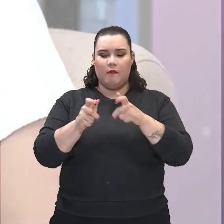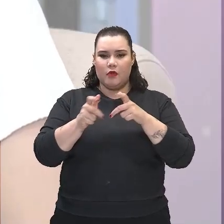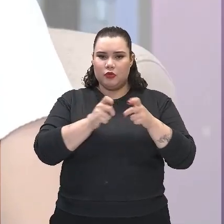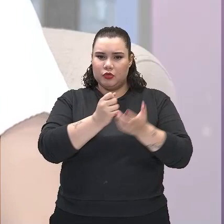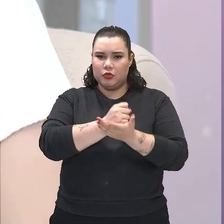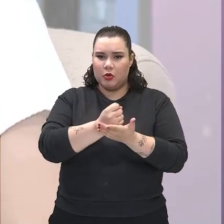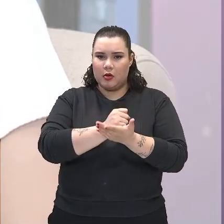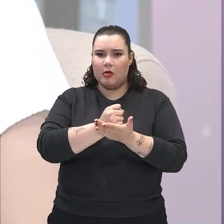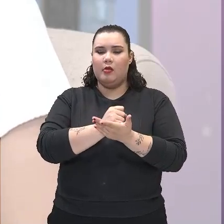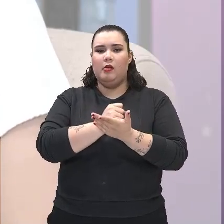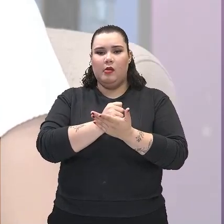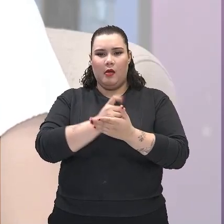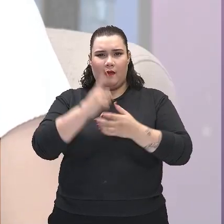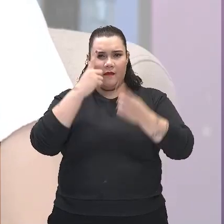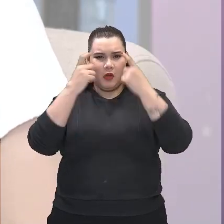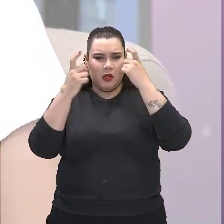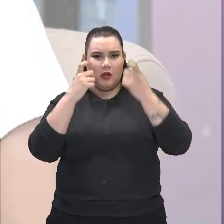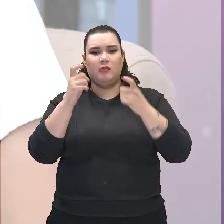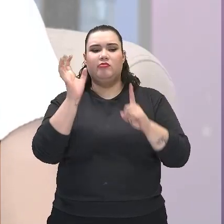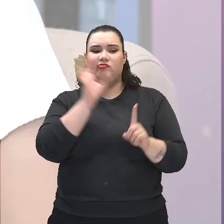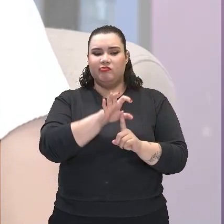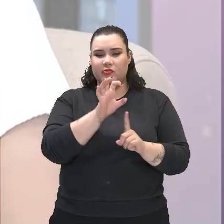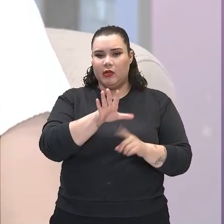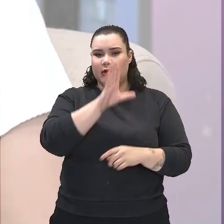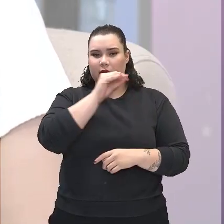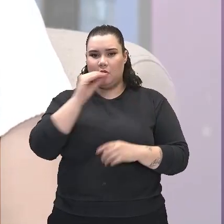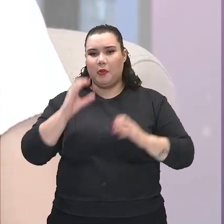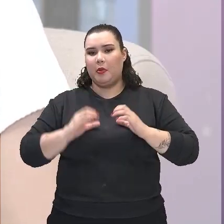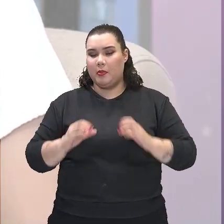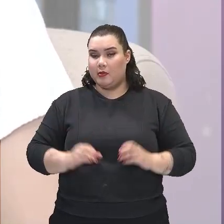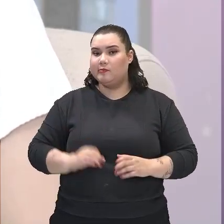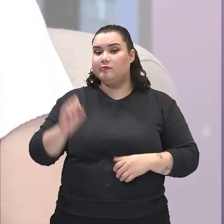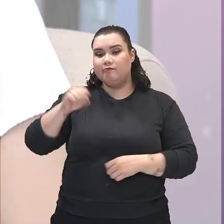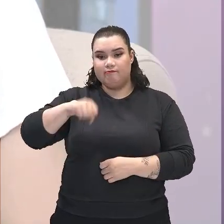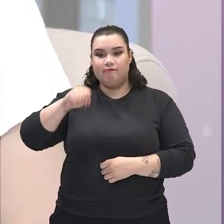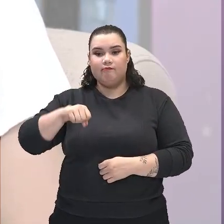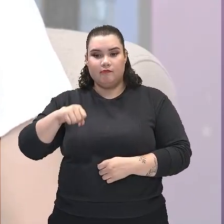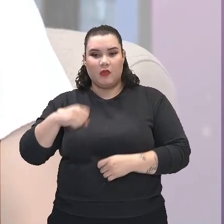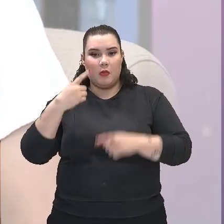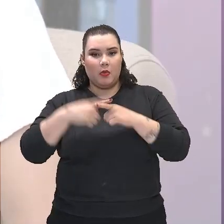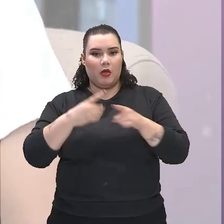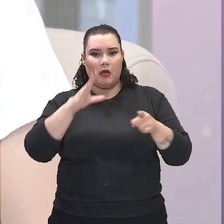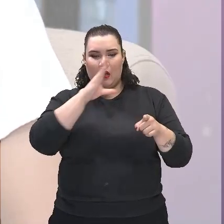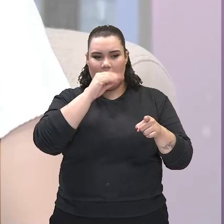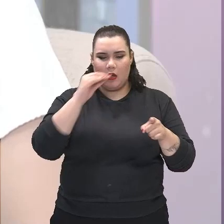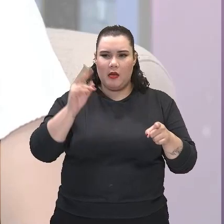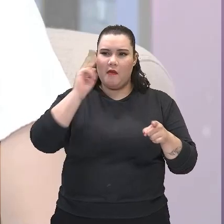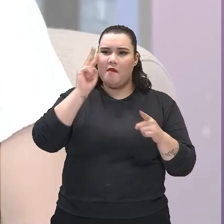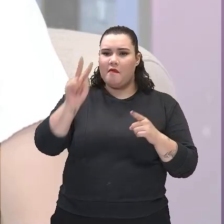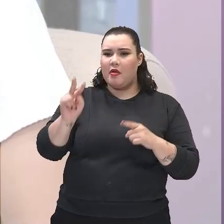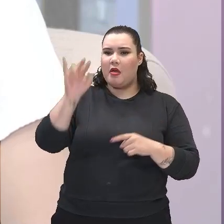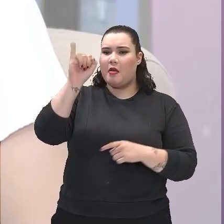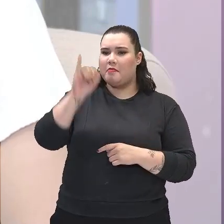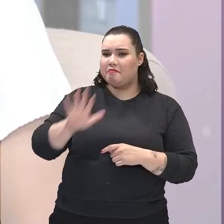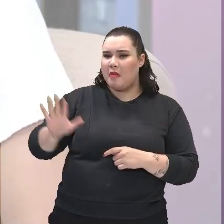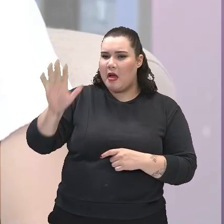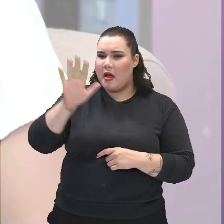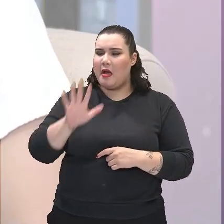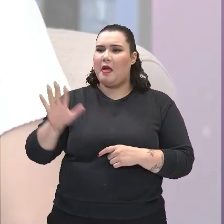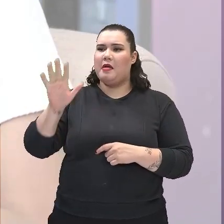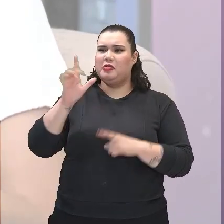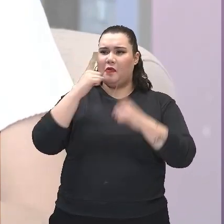violentas afetam o comportamento das nossas crianças. E expor essas crianças a imagens e